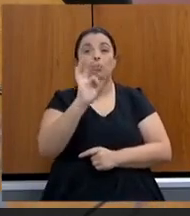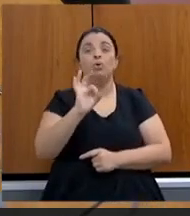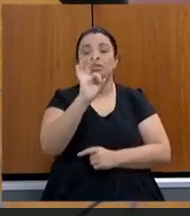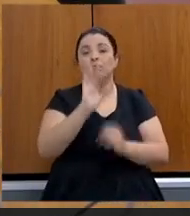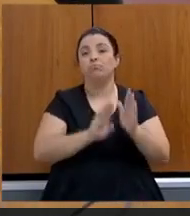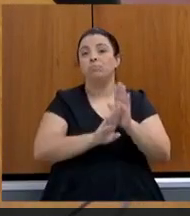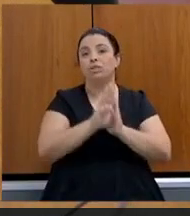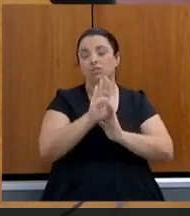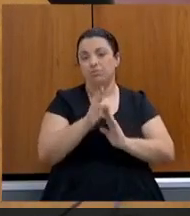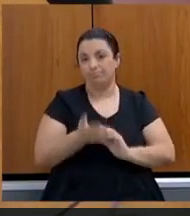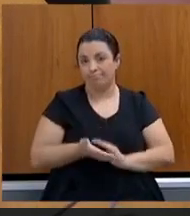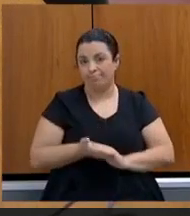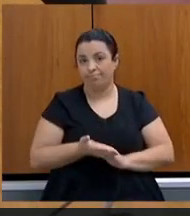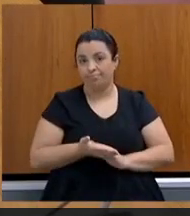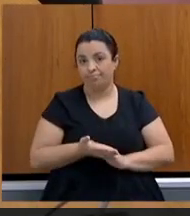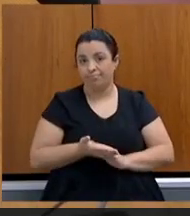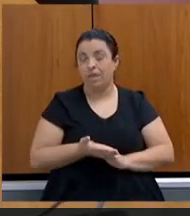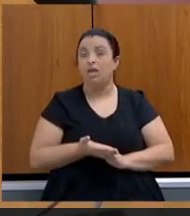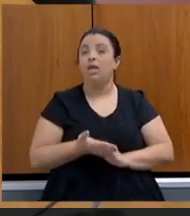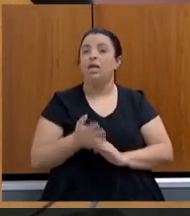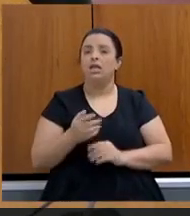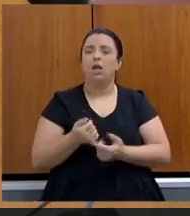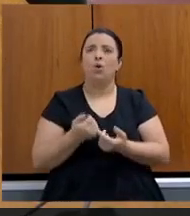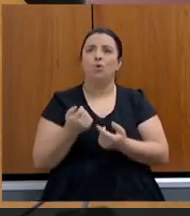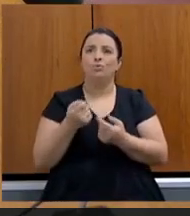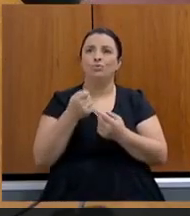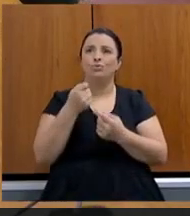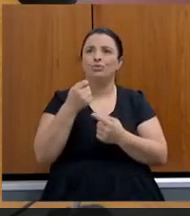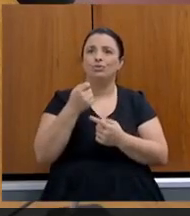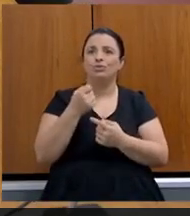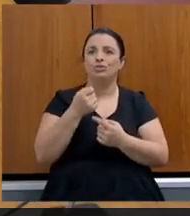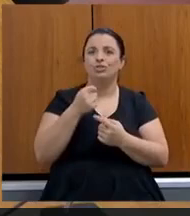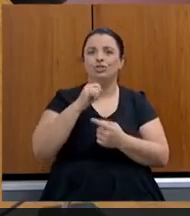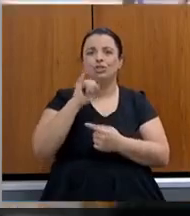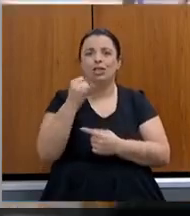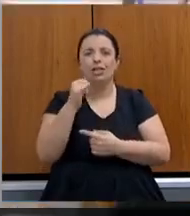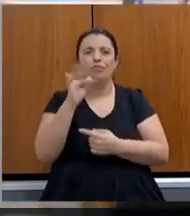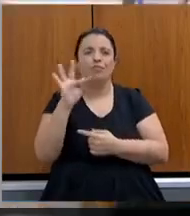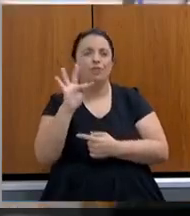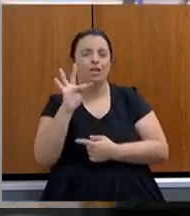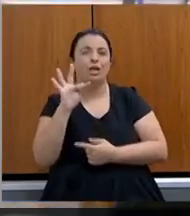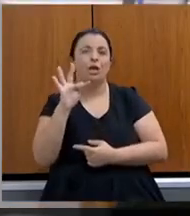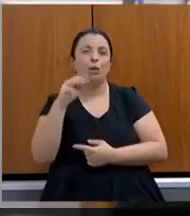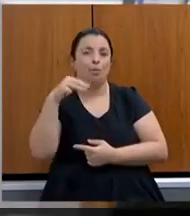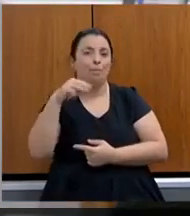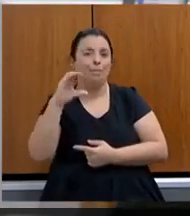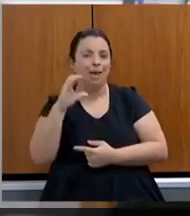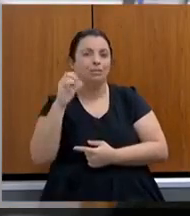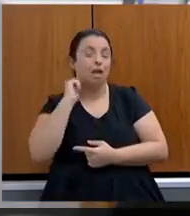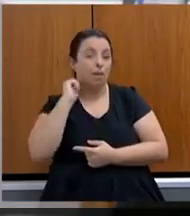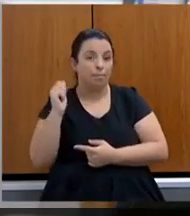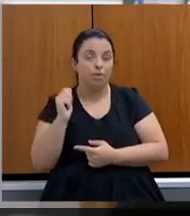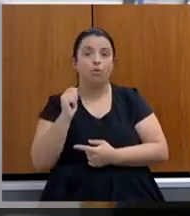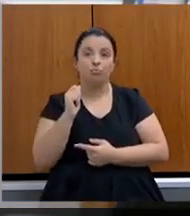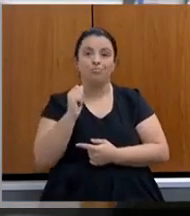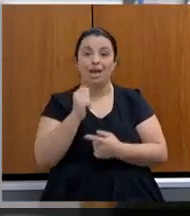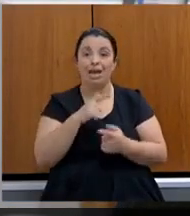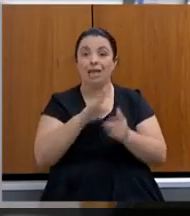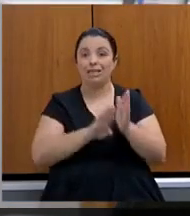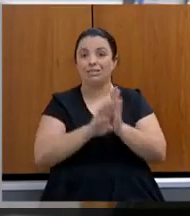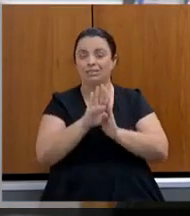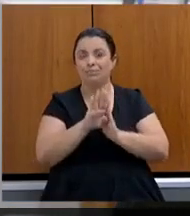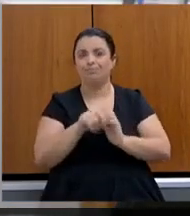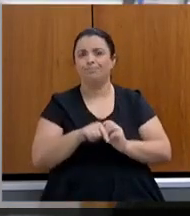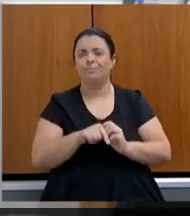nos primeiros quatro meses aqui de 2021 dos cinco setor é essa a